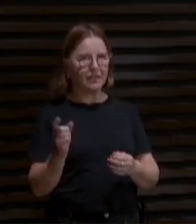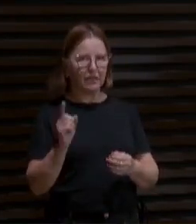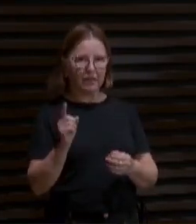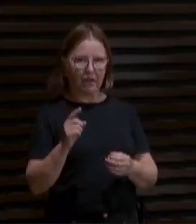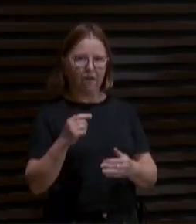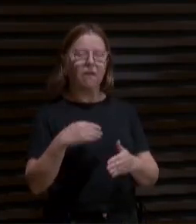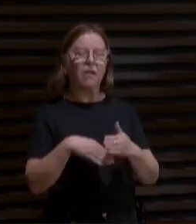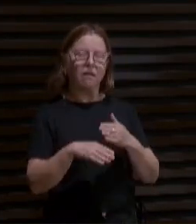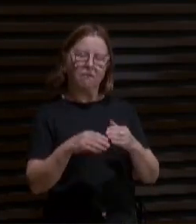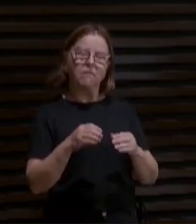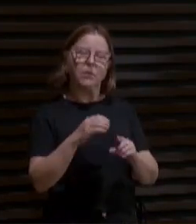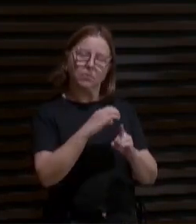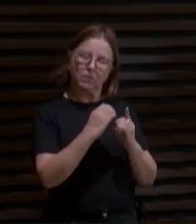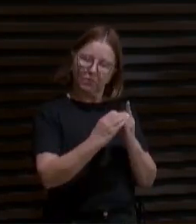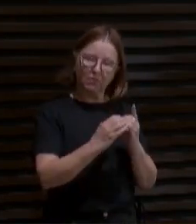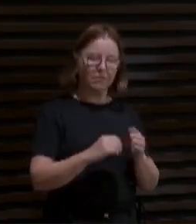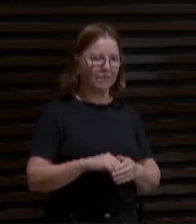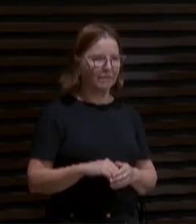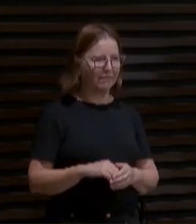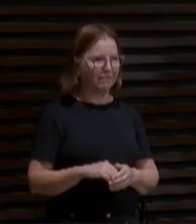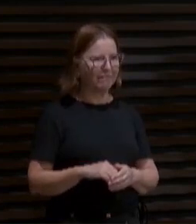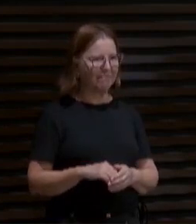Pode saber, é a cultura. Dentro da igreja.